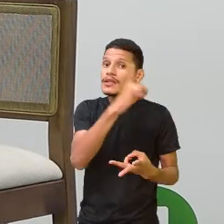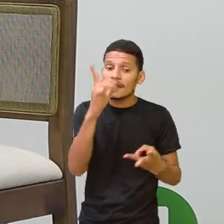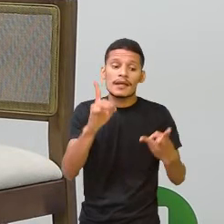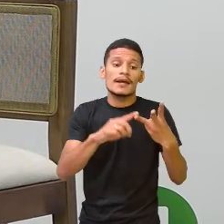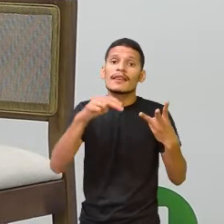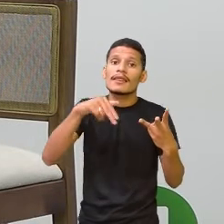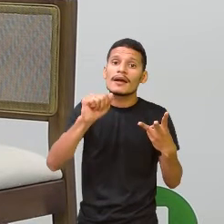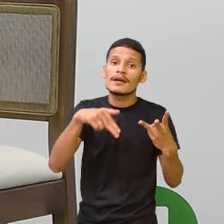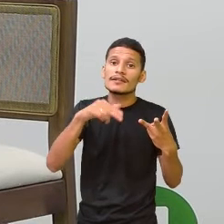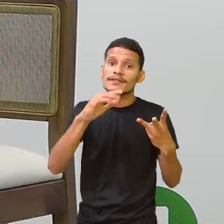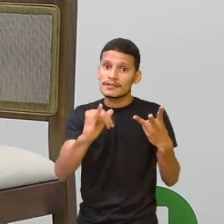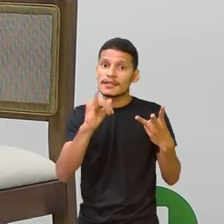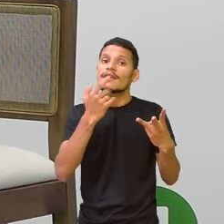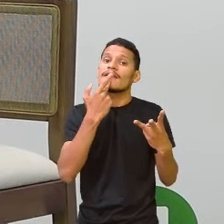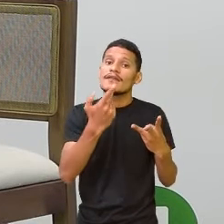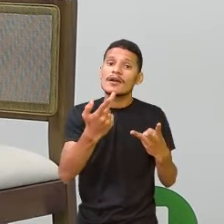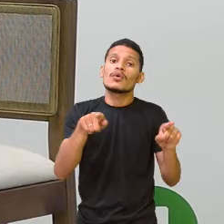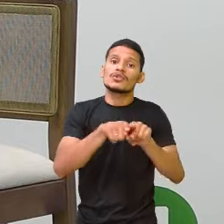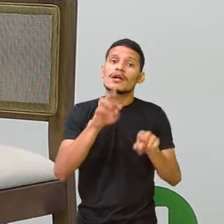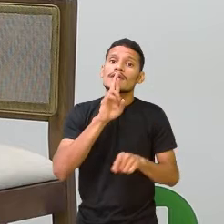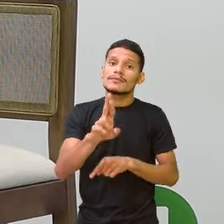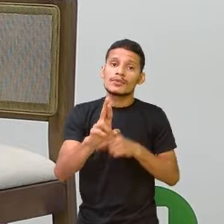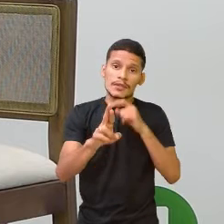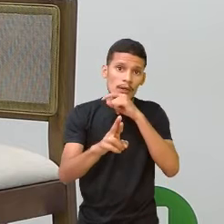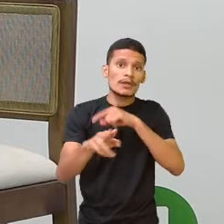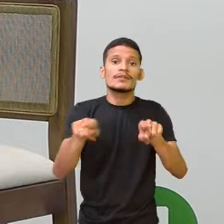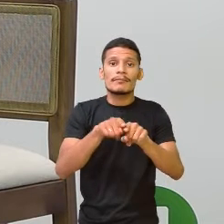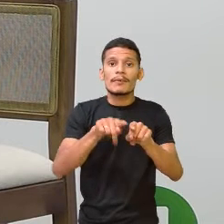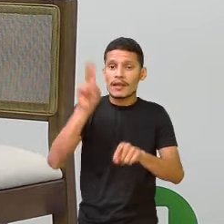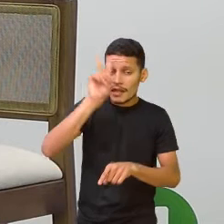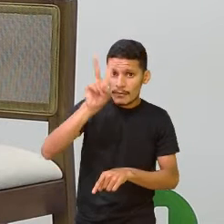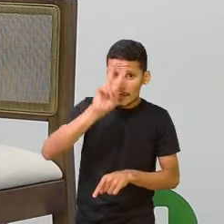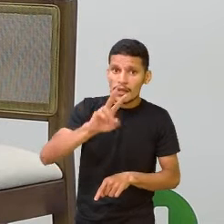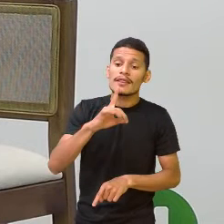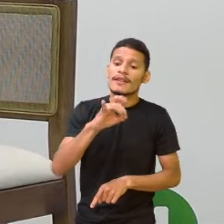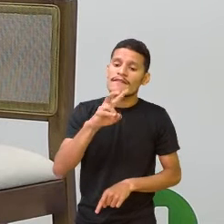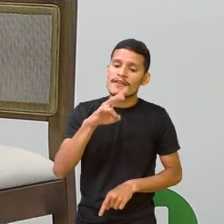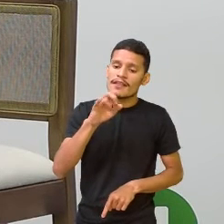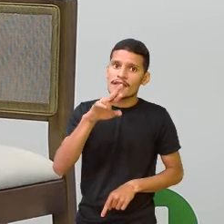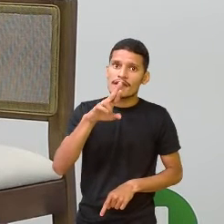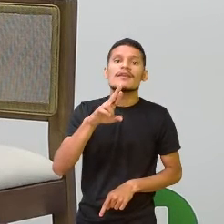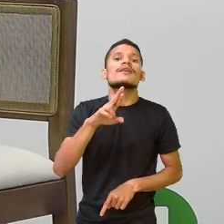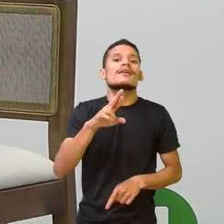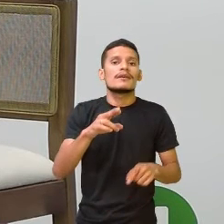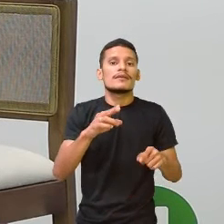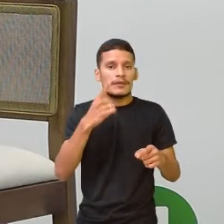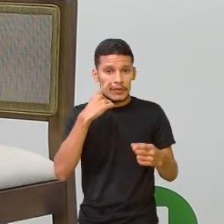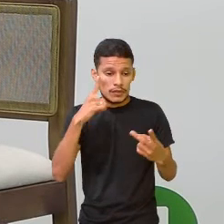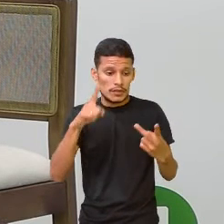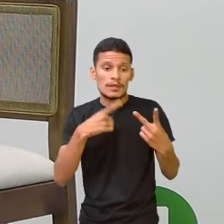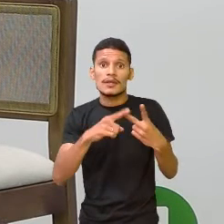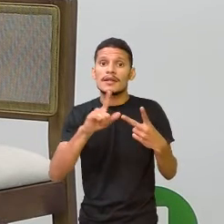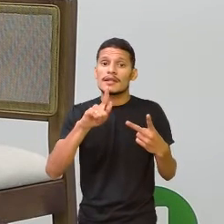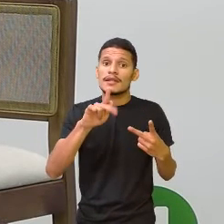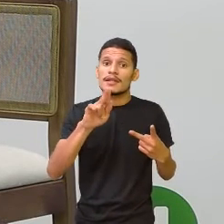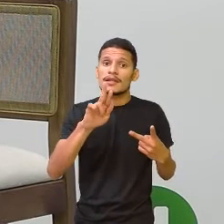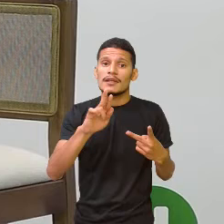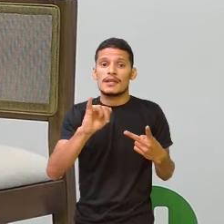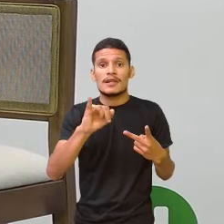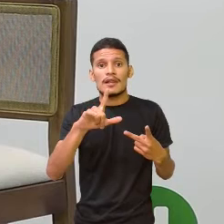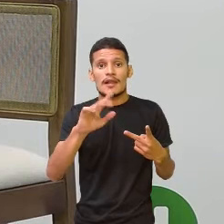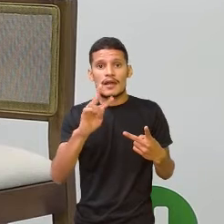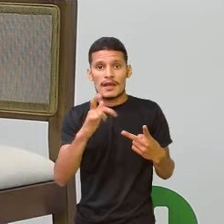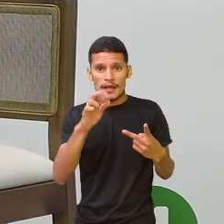Nancy Vitor. já respondeu. Nancy, meu amor. Ela disse que lembra da palavra dividir, quando escuta divisão. E o Guilherme, da escola